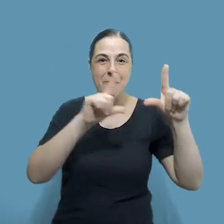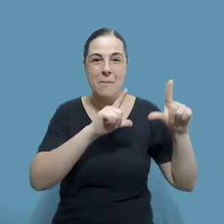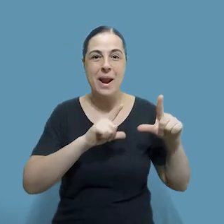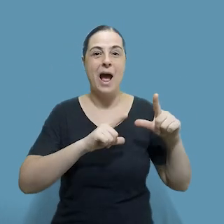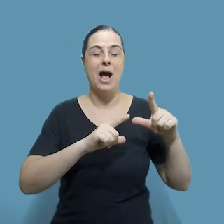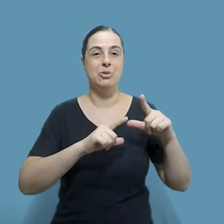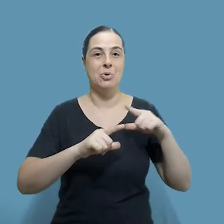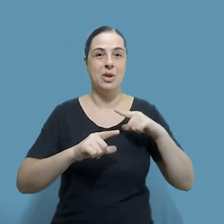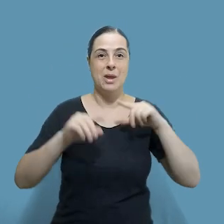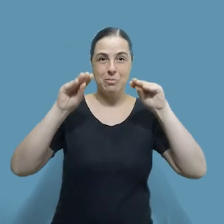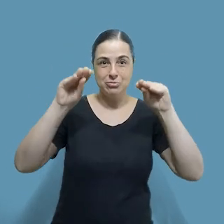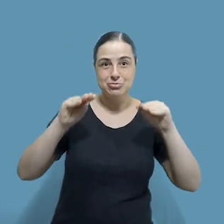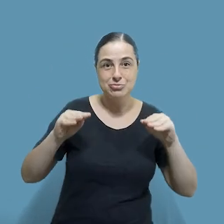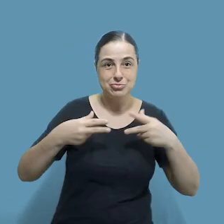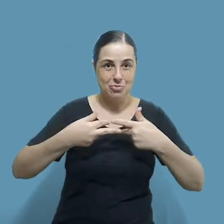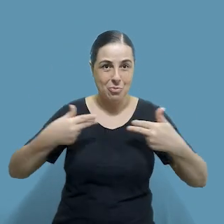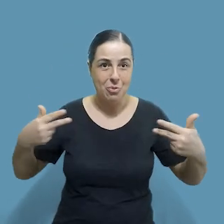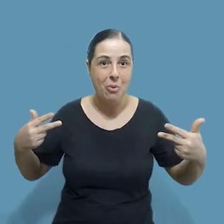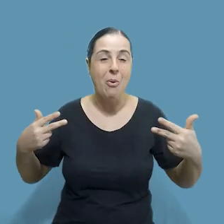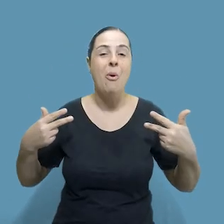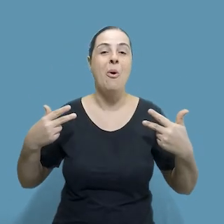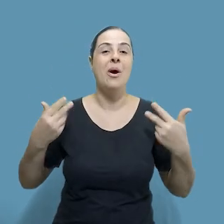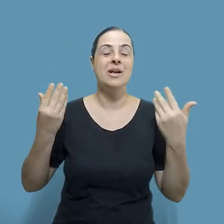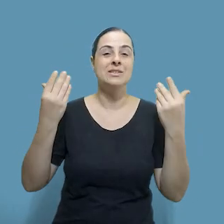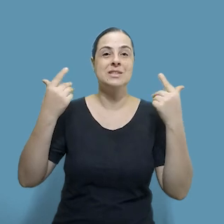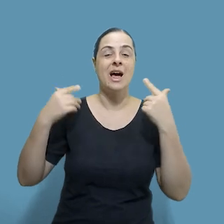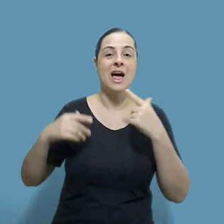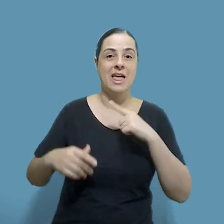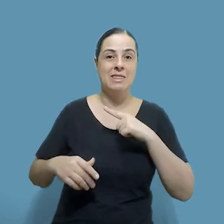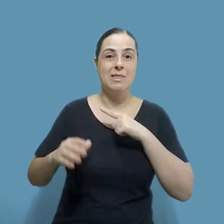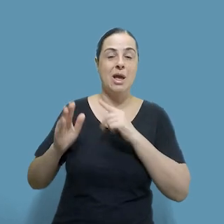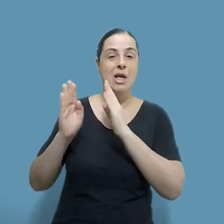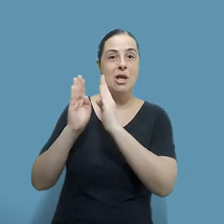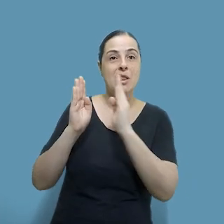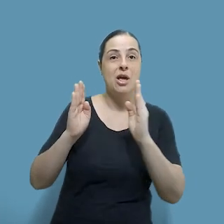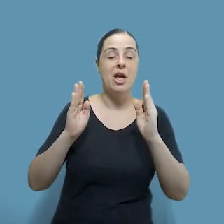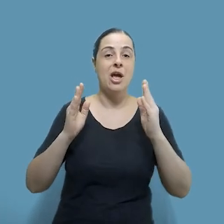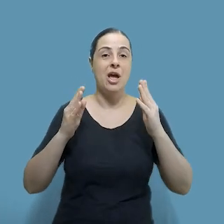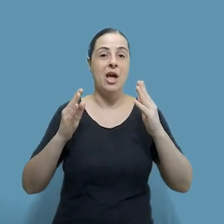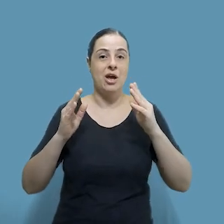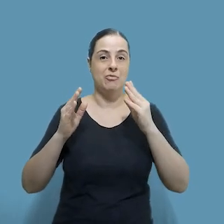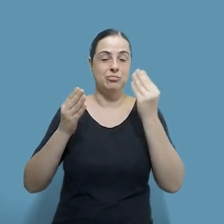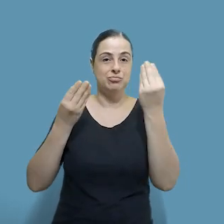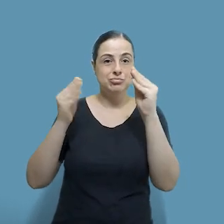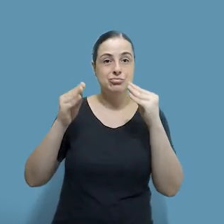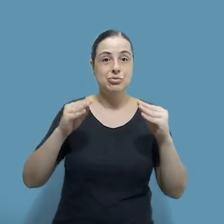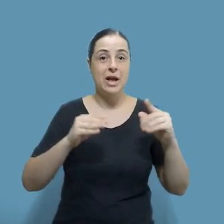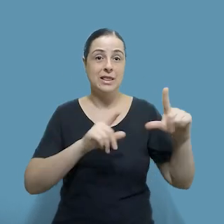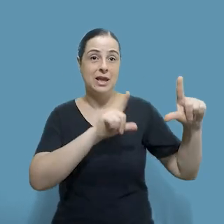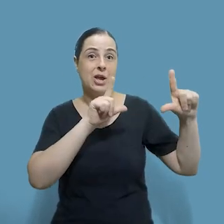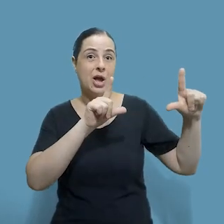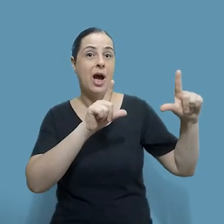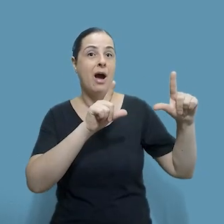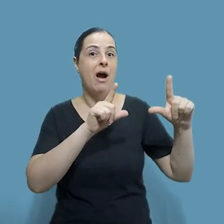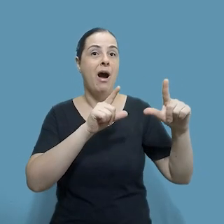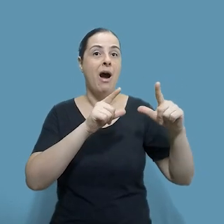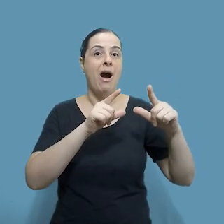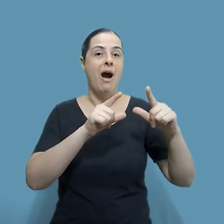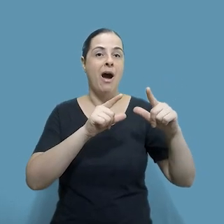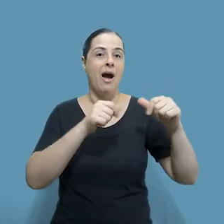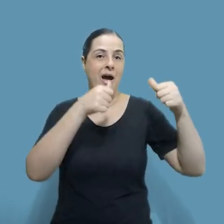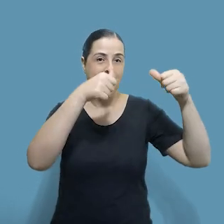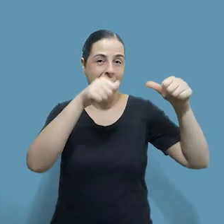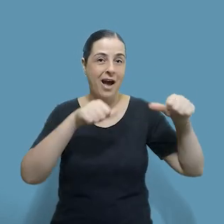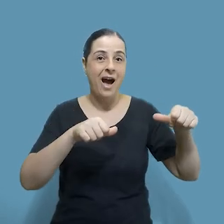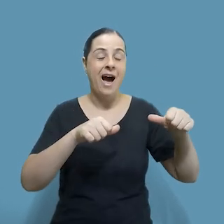uma parede, né? Com um quadro de recados, um desenho da Carla, que